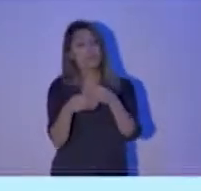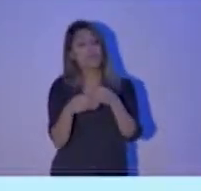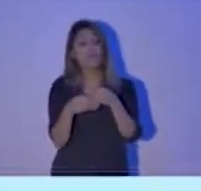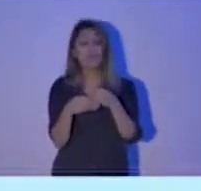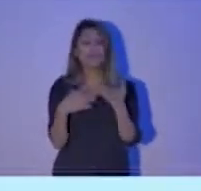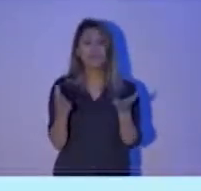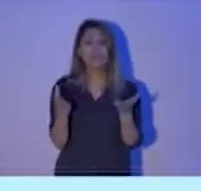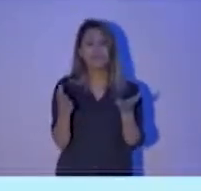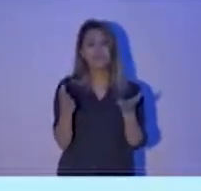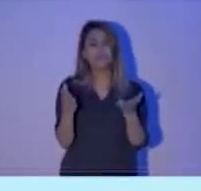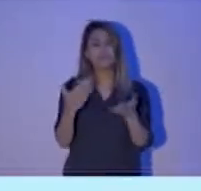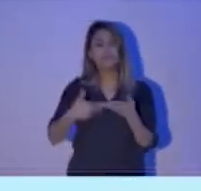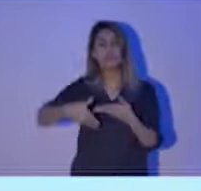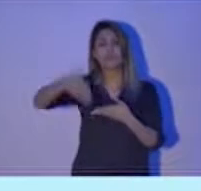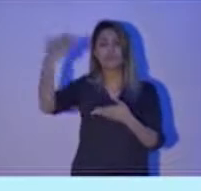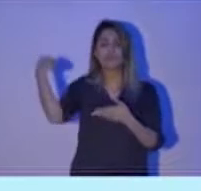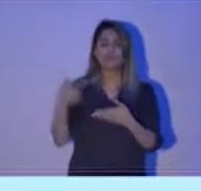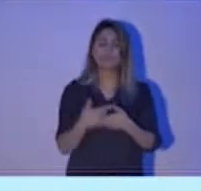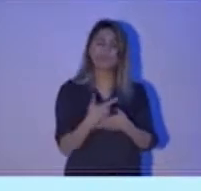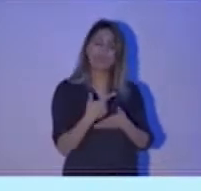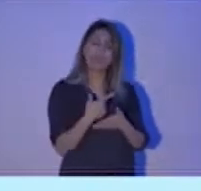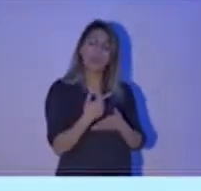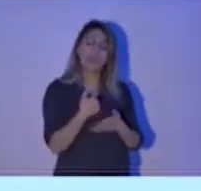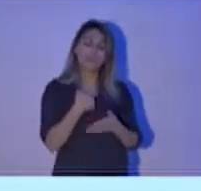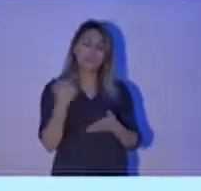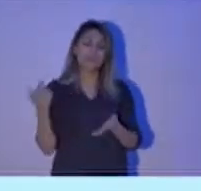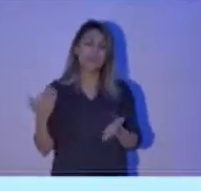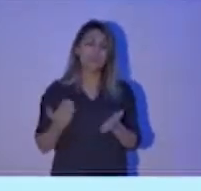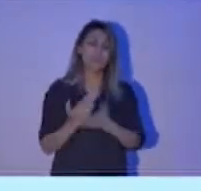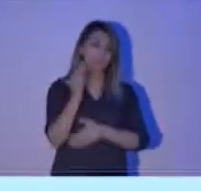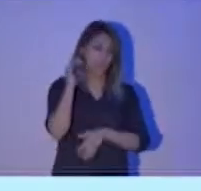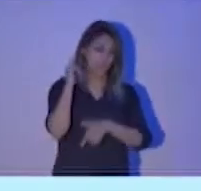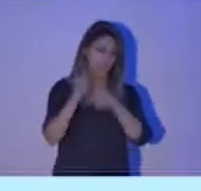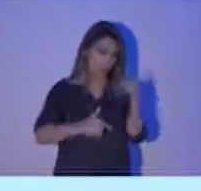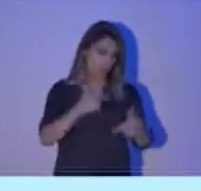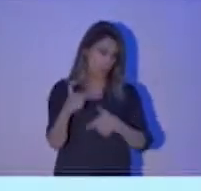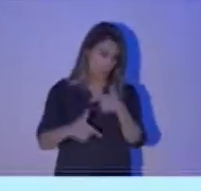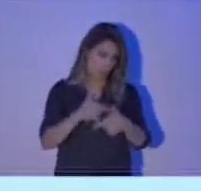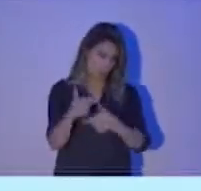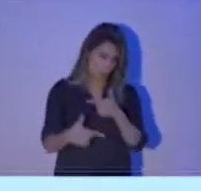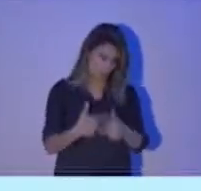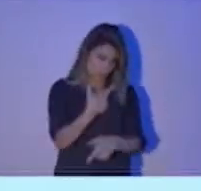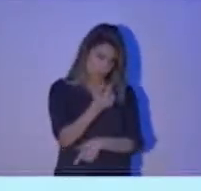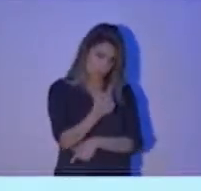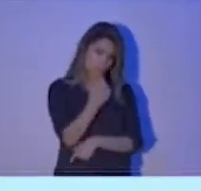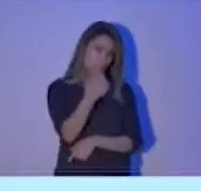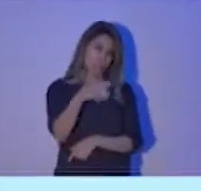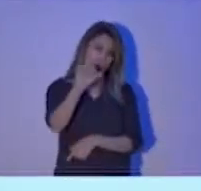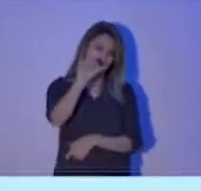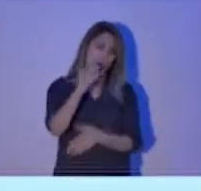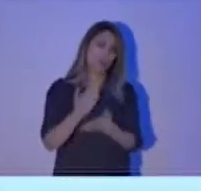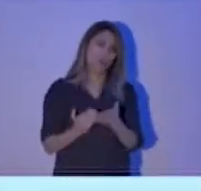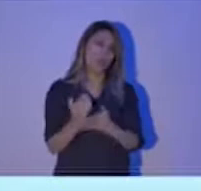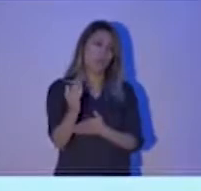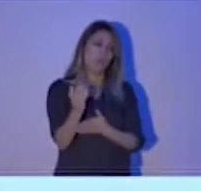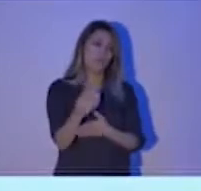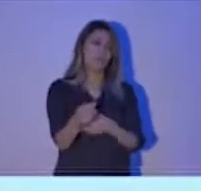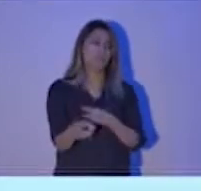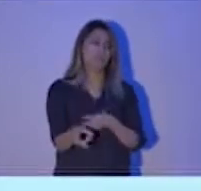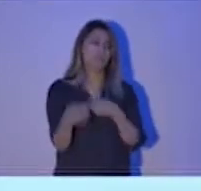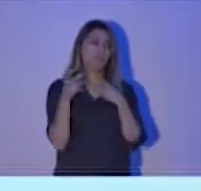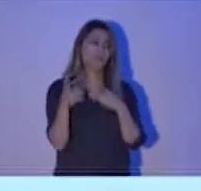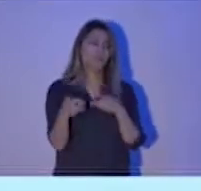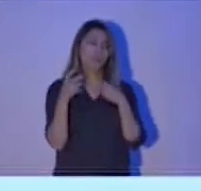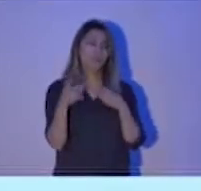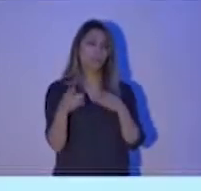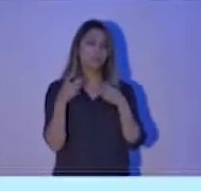e, logo na chegada, nos conscientizamos de que não haveria outra